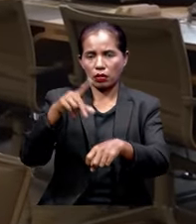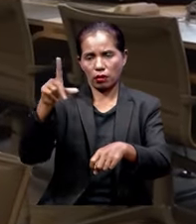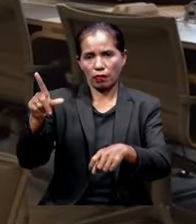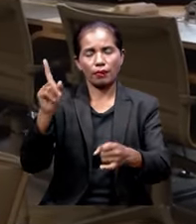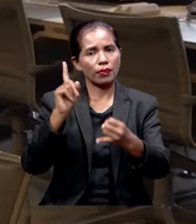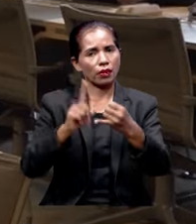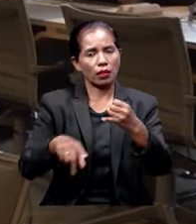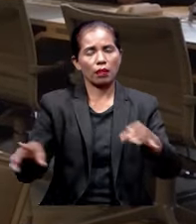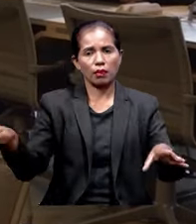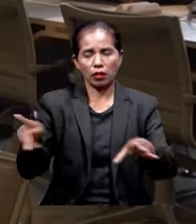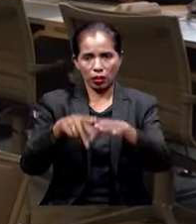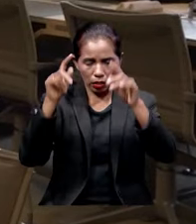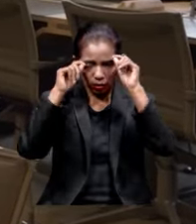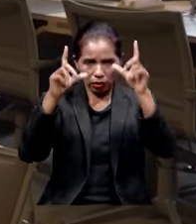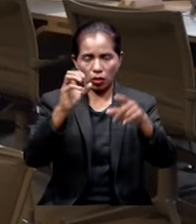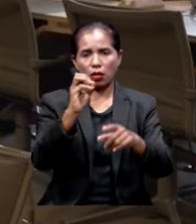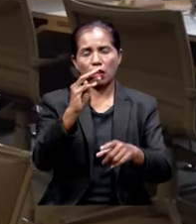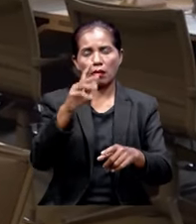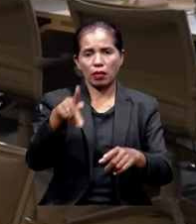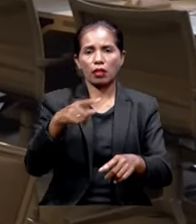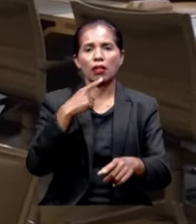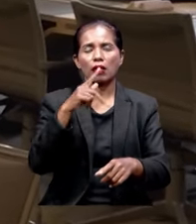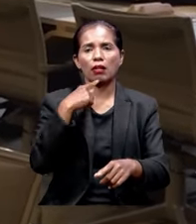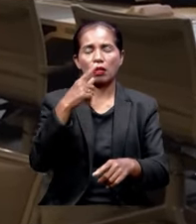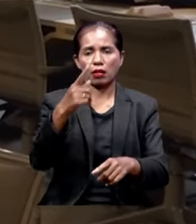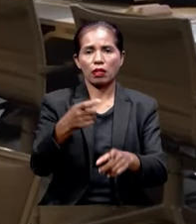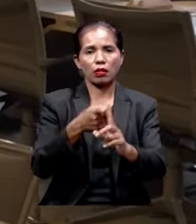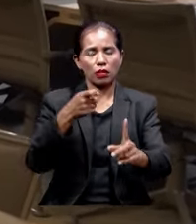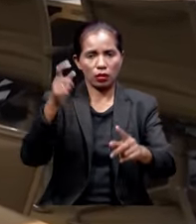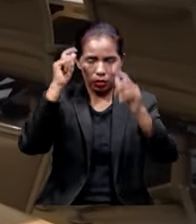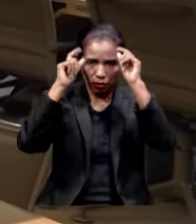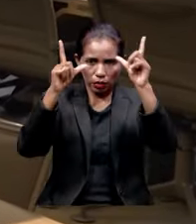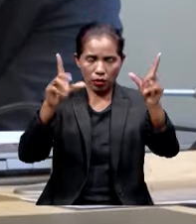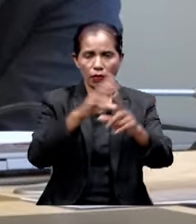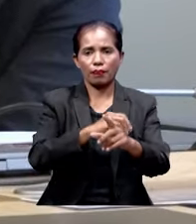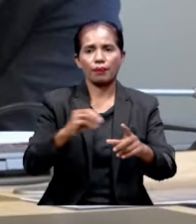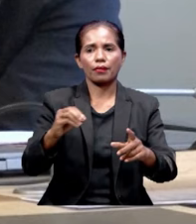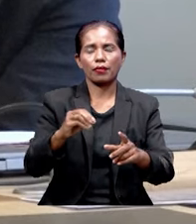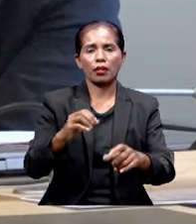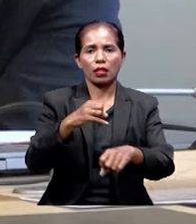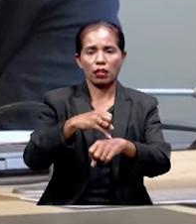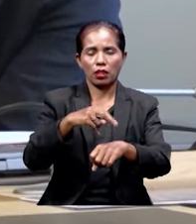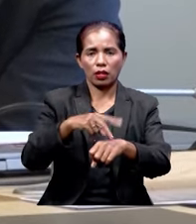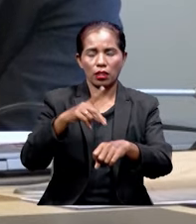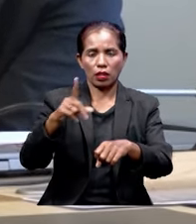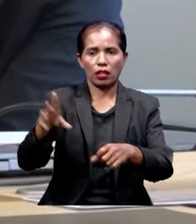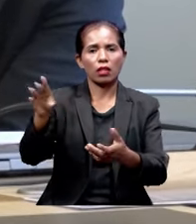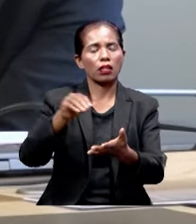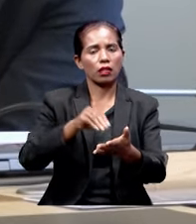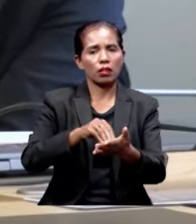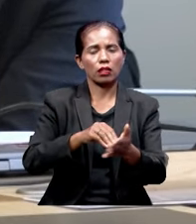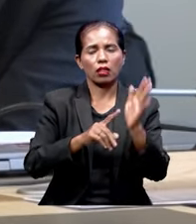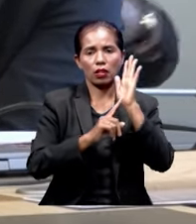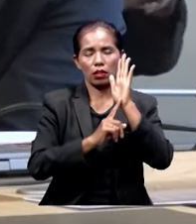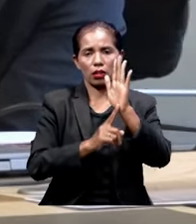cusliu presença Timor-Leste em OMK significa dedicação Timor-Leste nian ba comércio internacional nebe aberto no